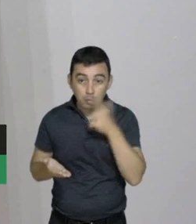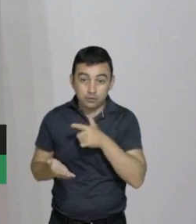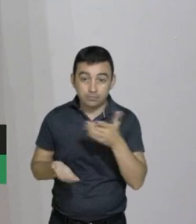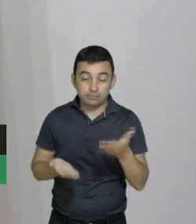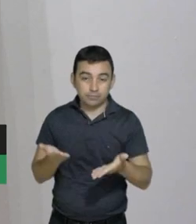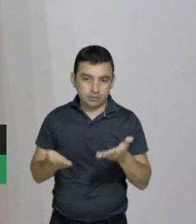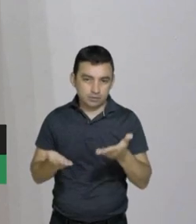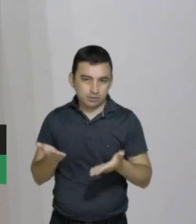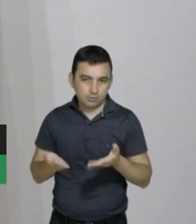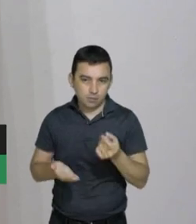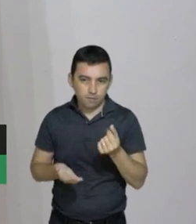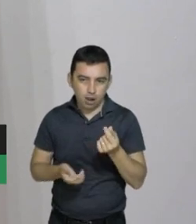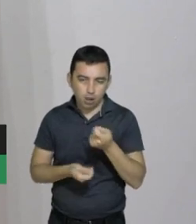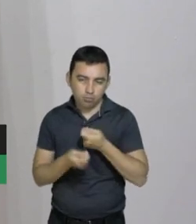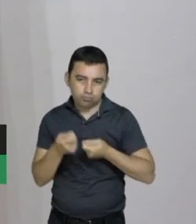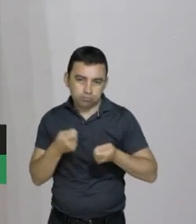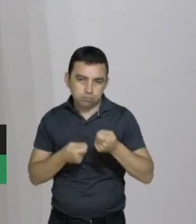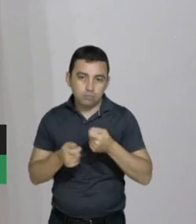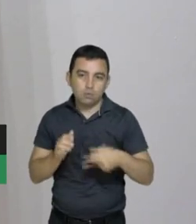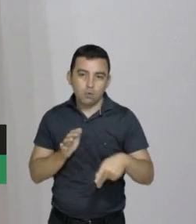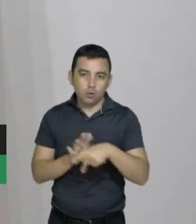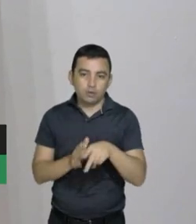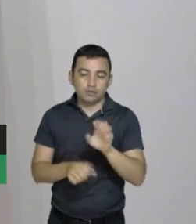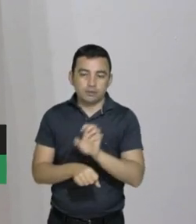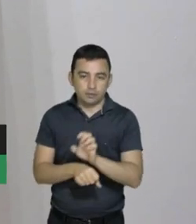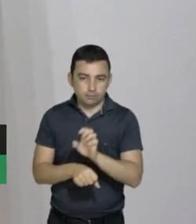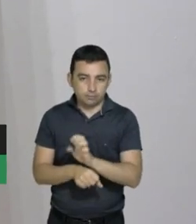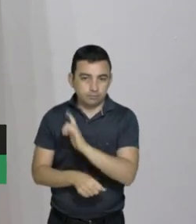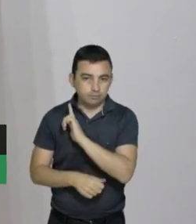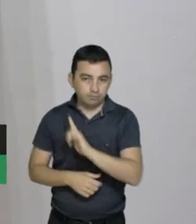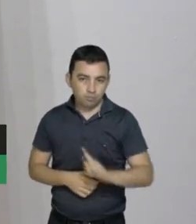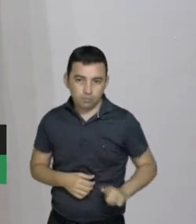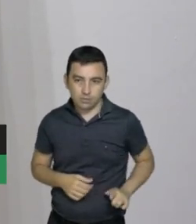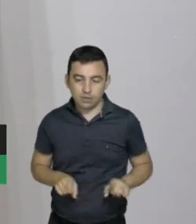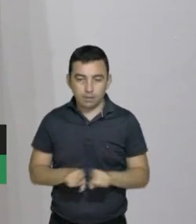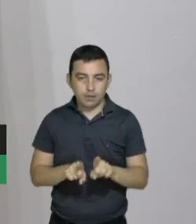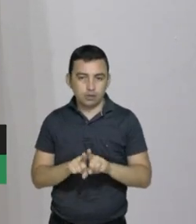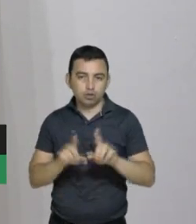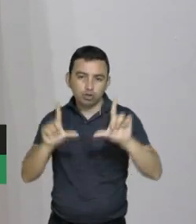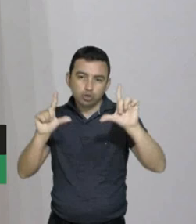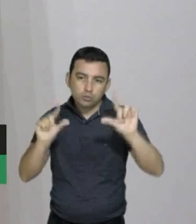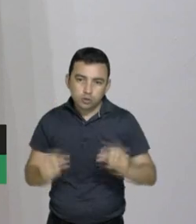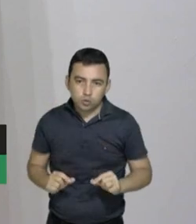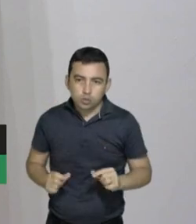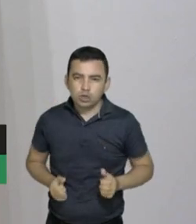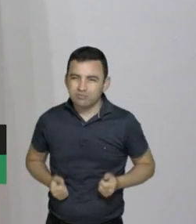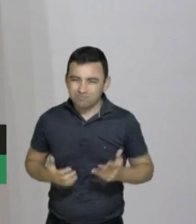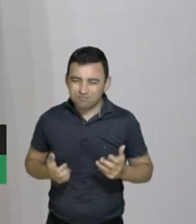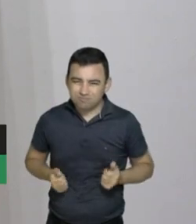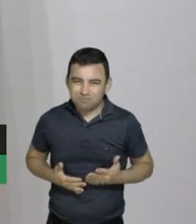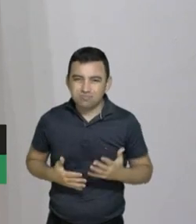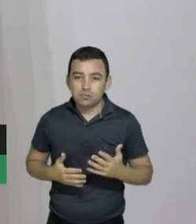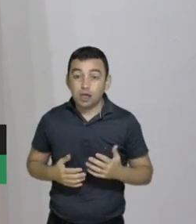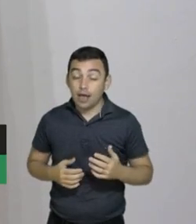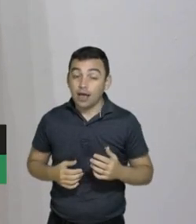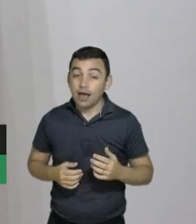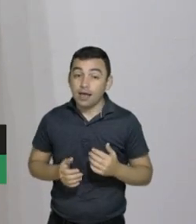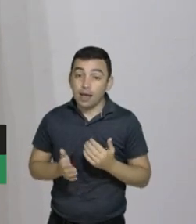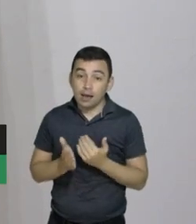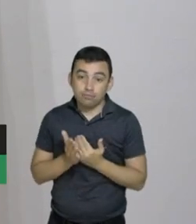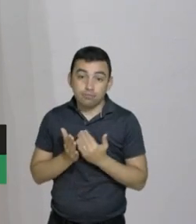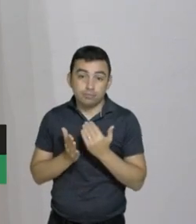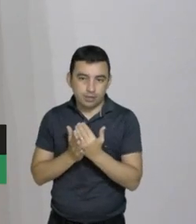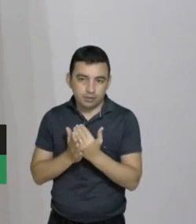as contas todo Governo do Estado e reduzir o custo da máquina pública para sobrar mais para investir